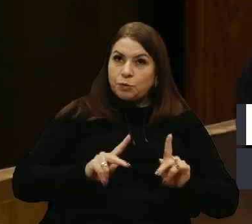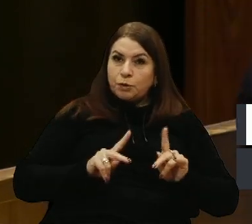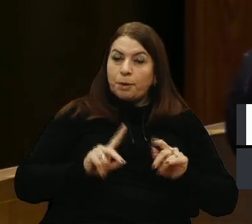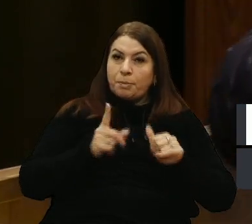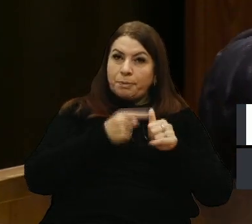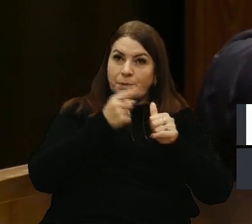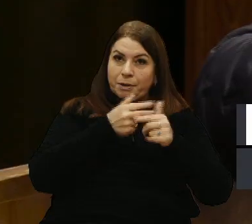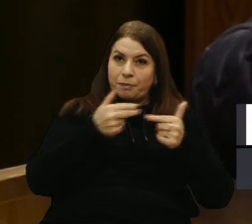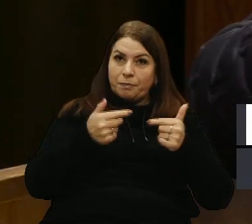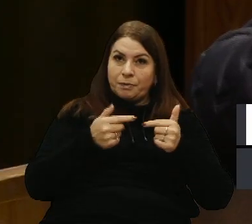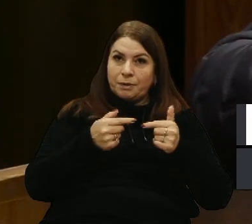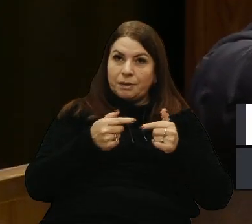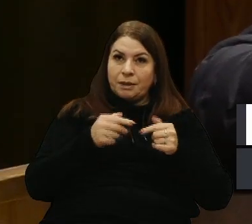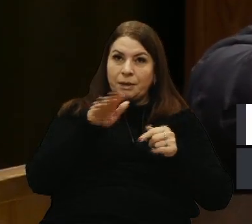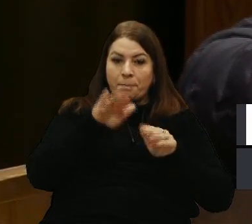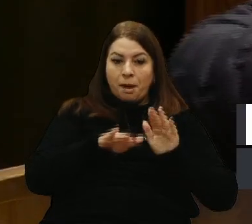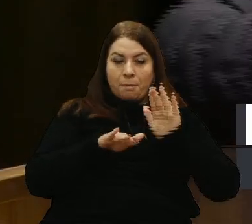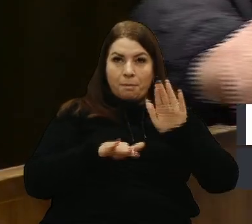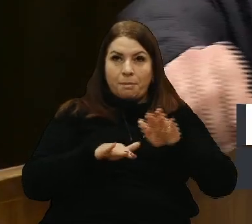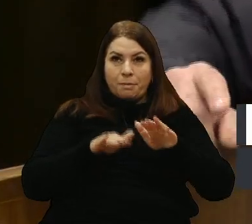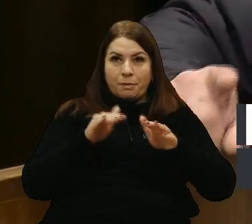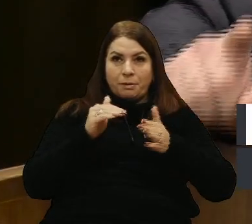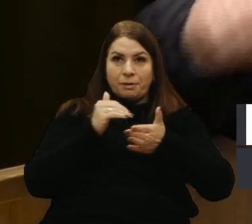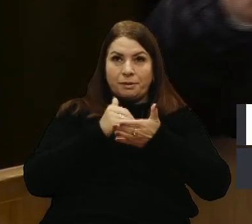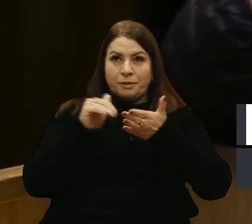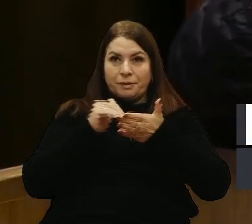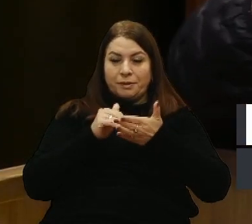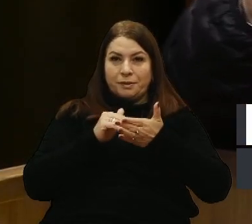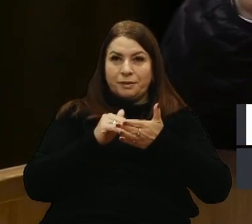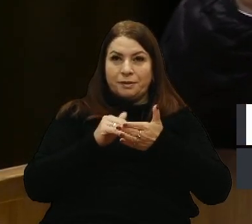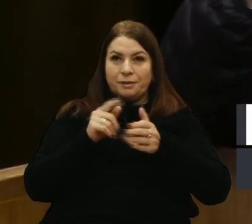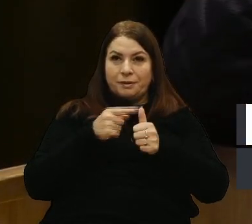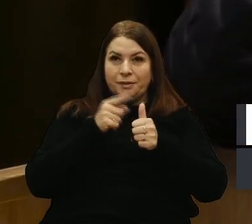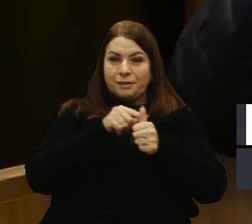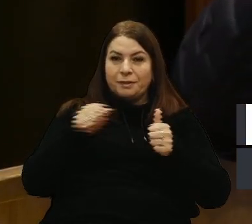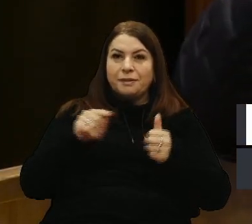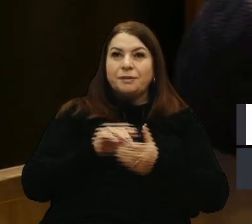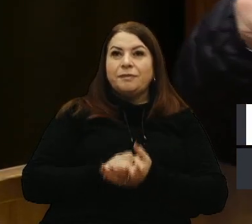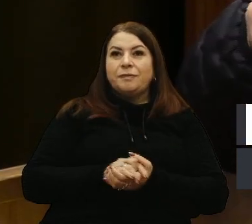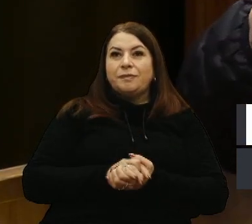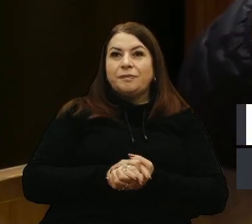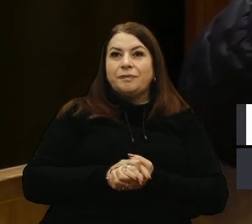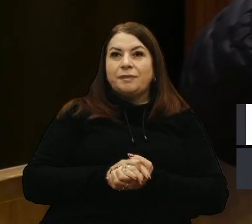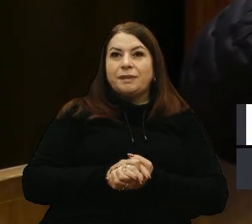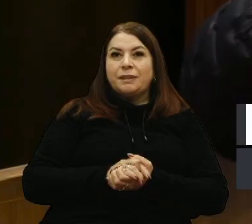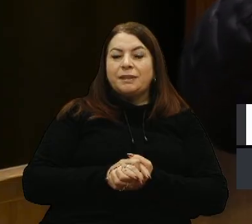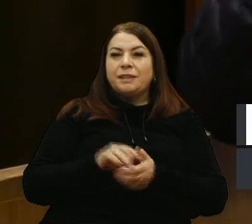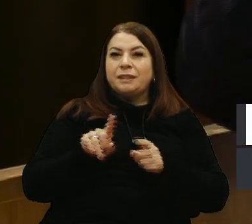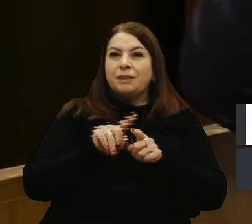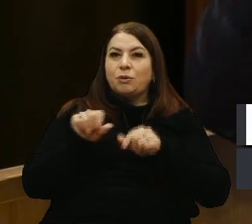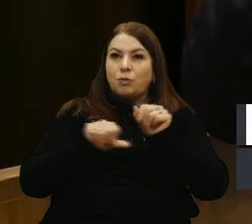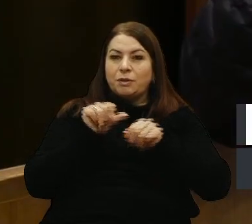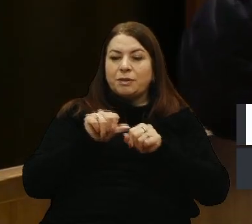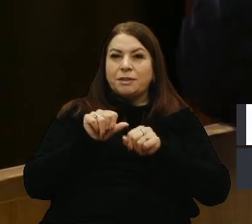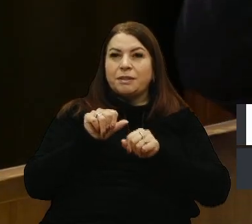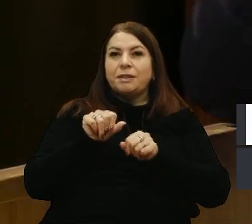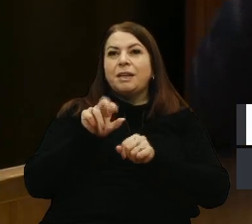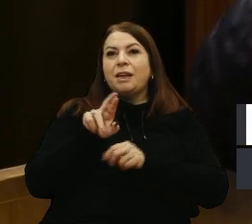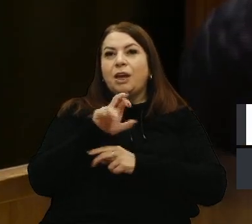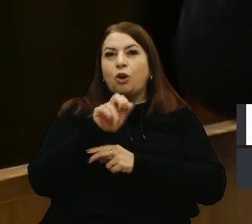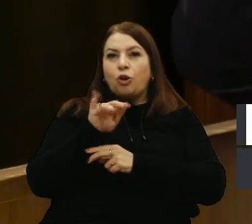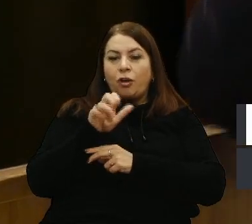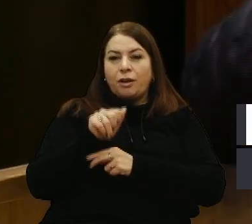primeiro passo, vou dar o passo a passo aqui para o secretário de Trânsito. Primeiro passo, realoca as linhas. Segundo